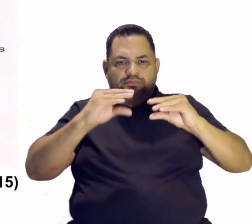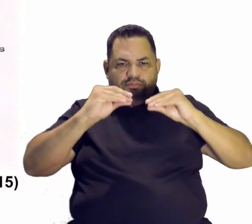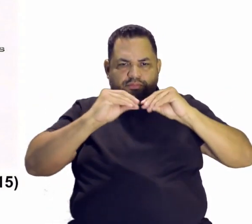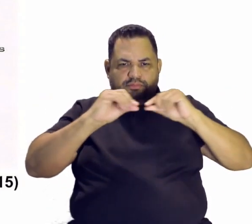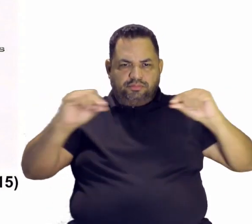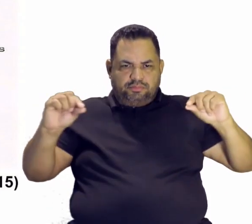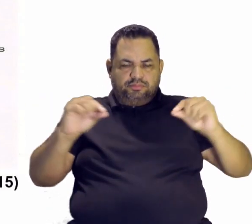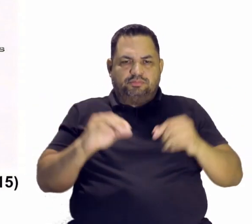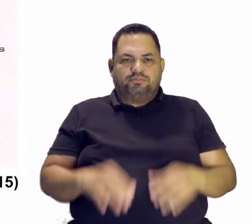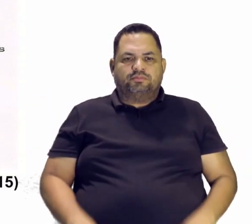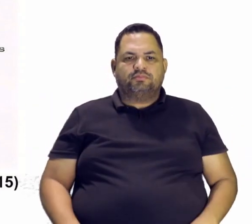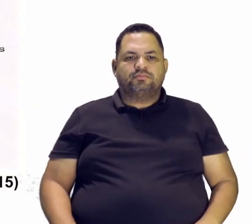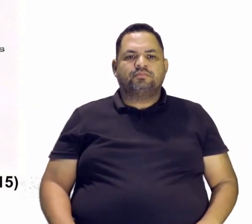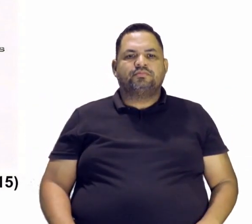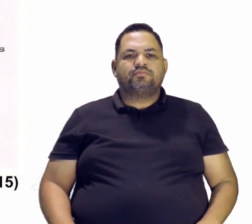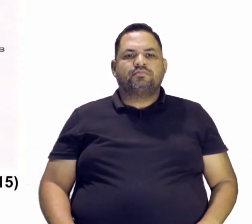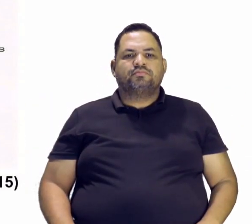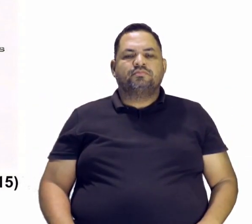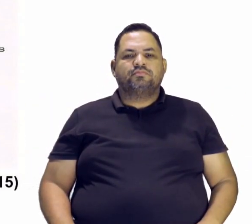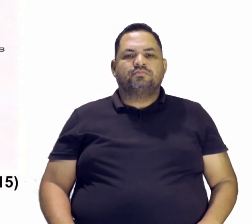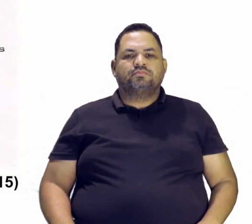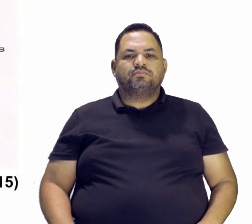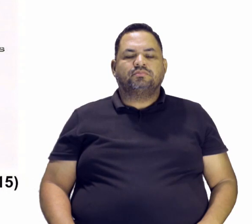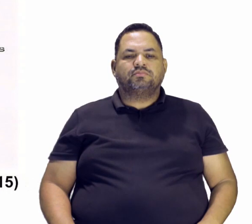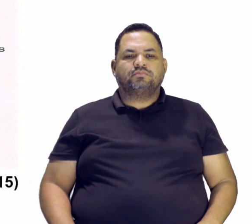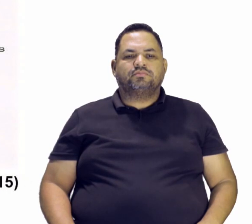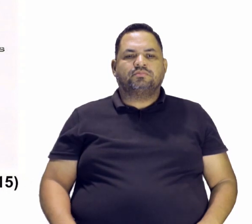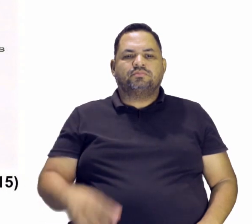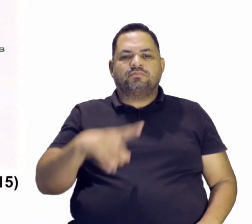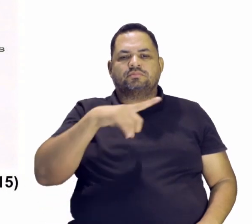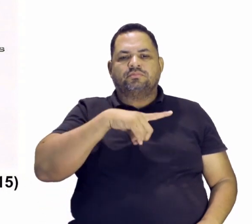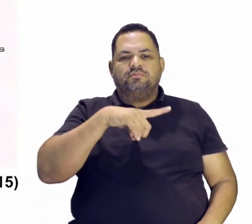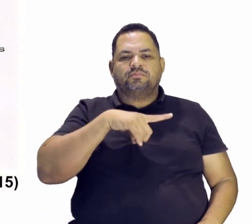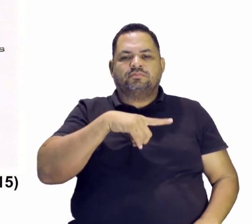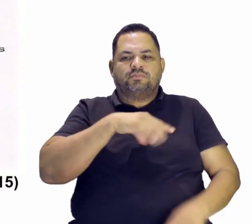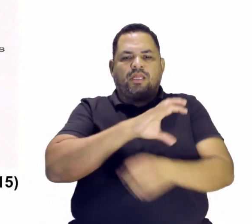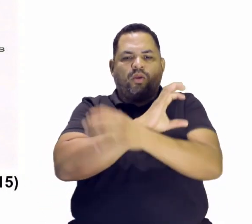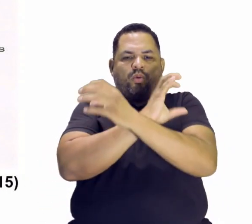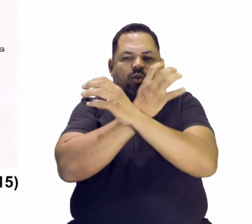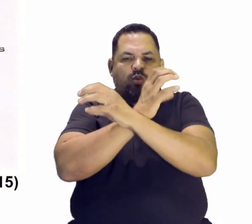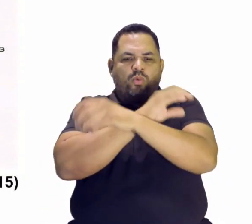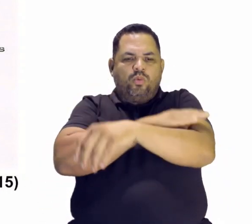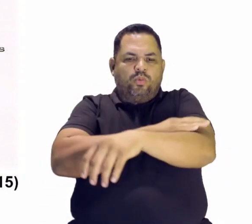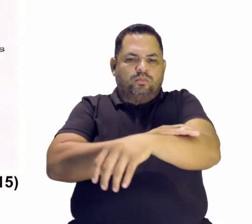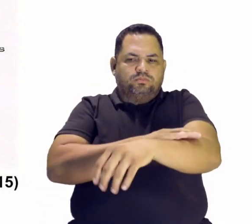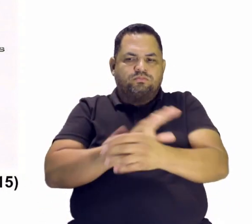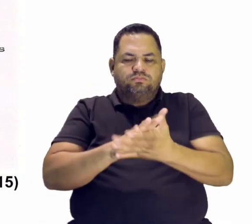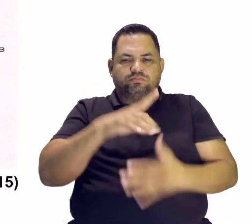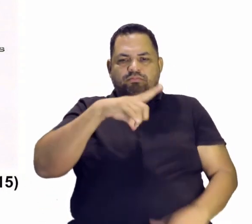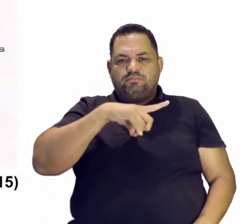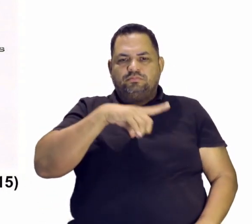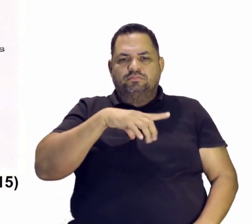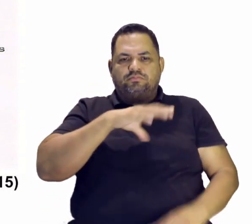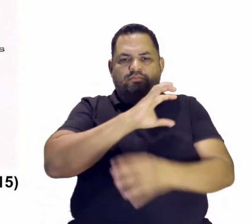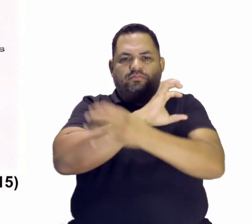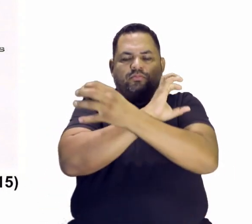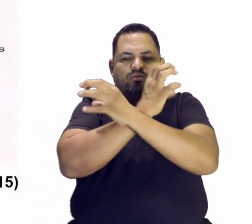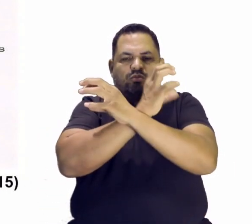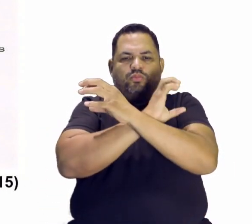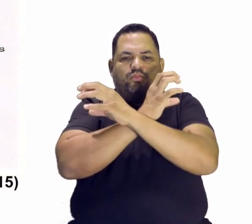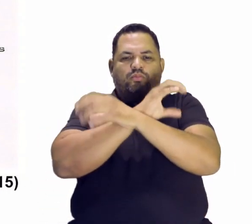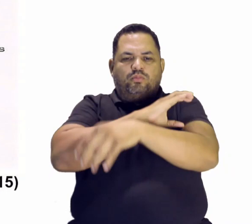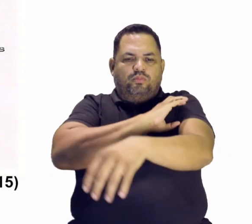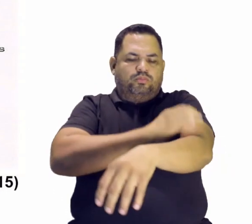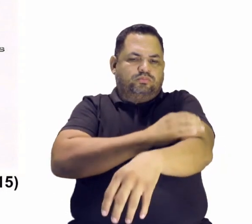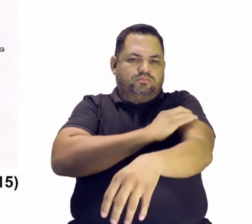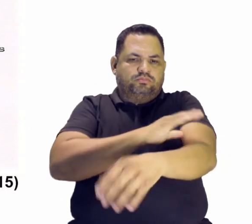vão fazer essa fixação. E nós temos aqui o osso. E aí, por isso que a gente fala músculo esquelético. Esse osso